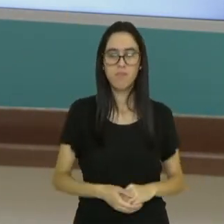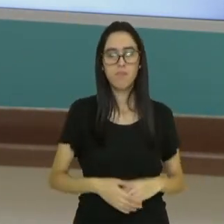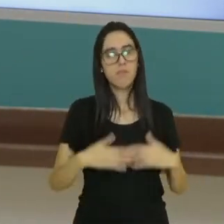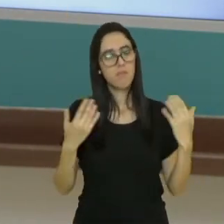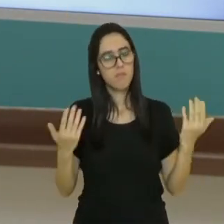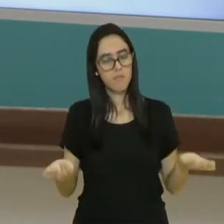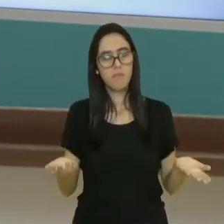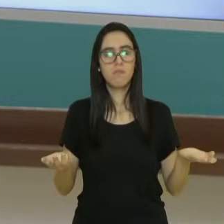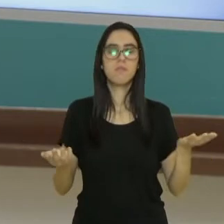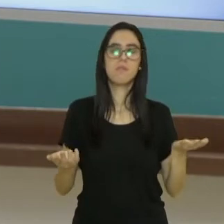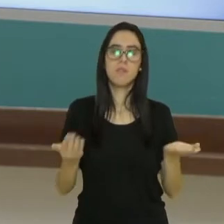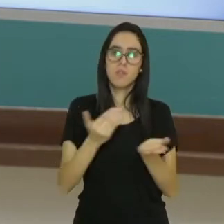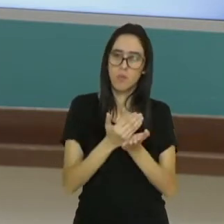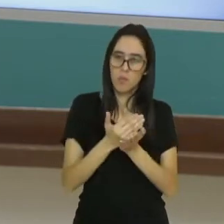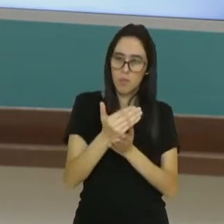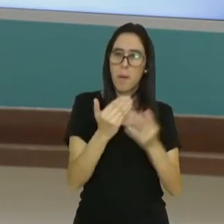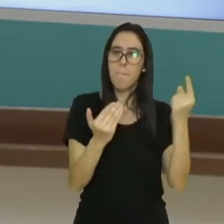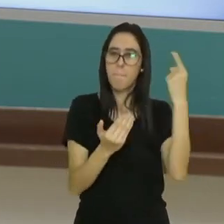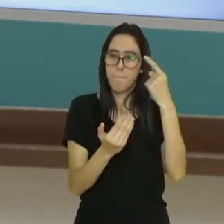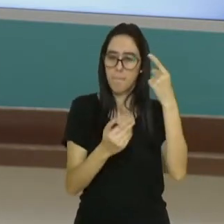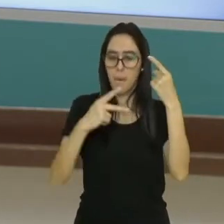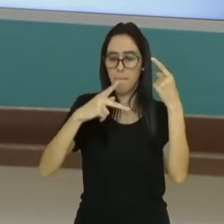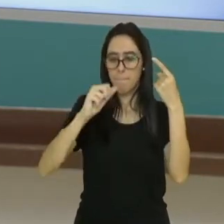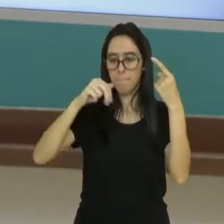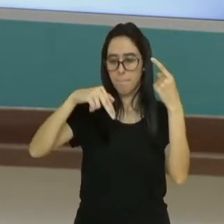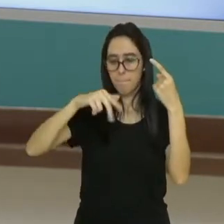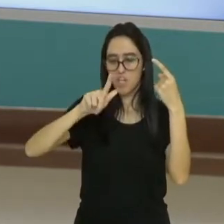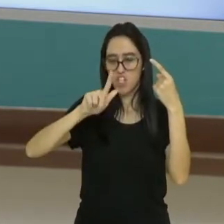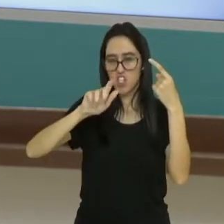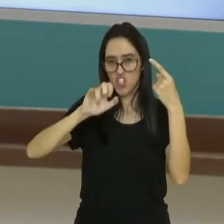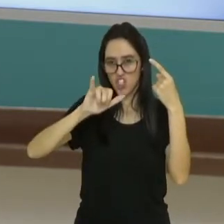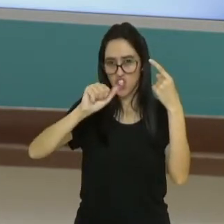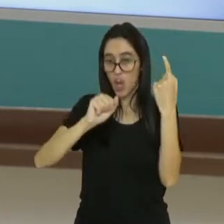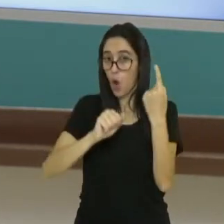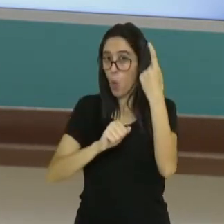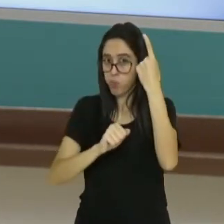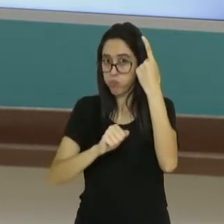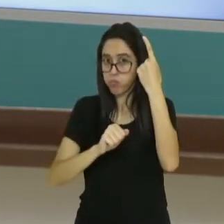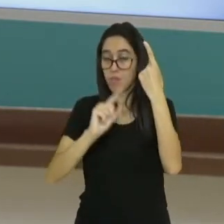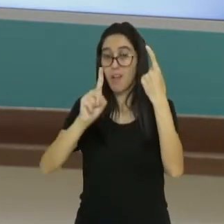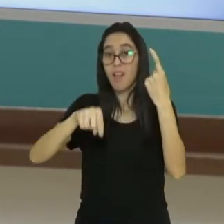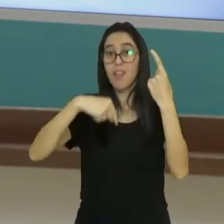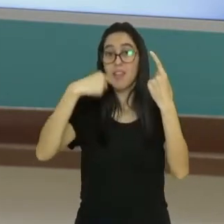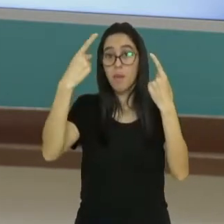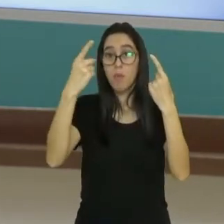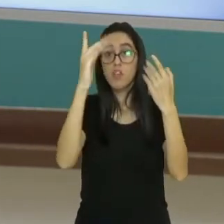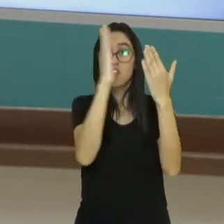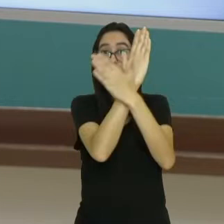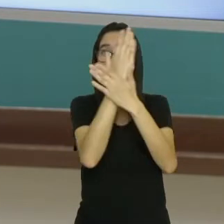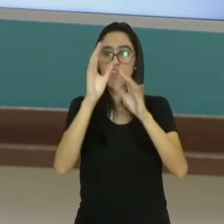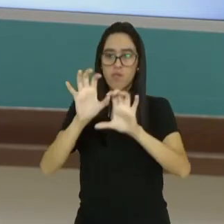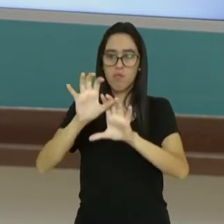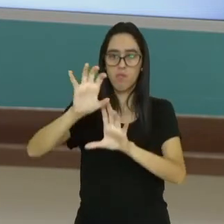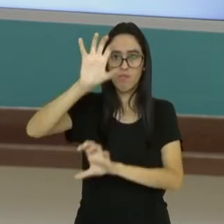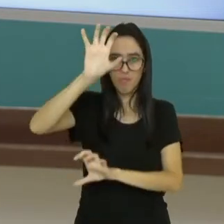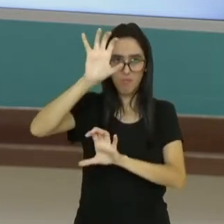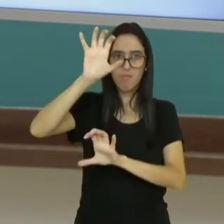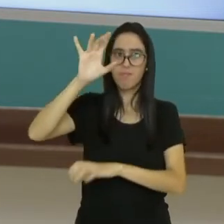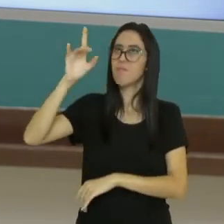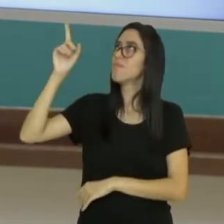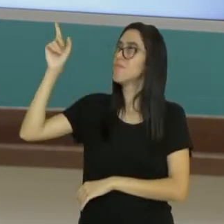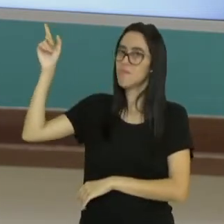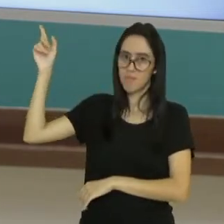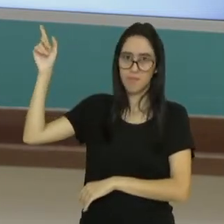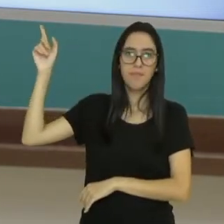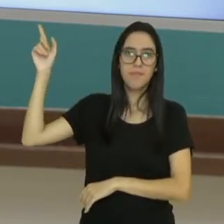começamos lá com a Pangeia, um único continente, que se subdividiu em Laurásia e Gondwana,